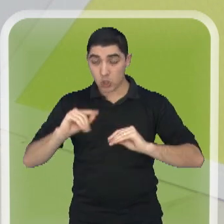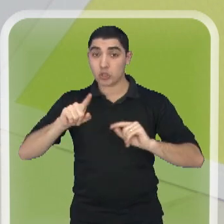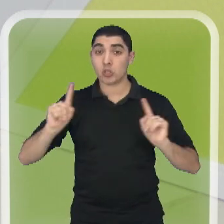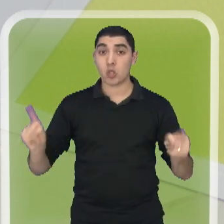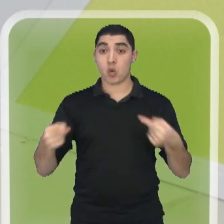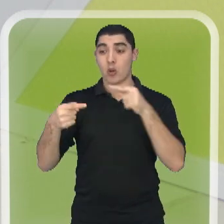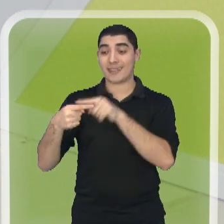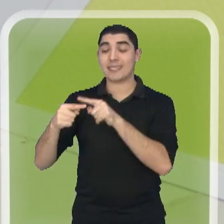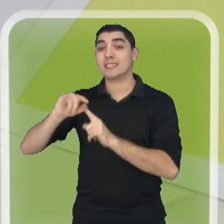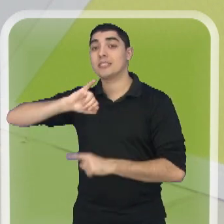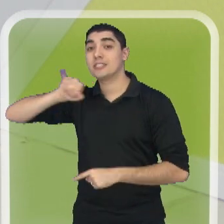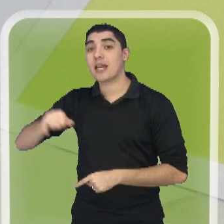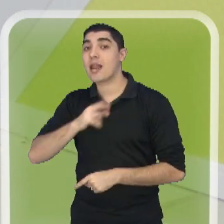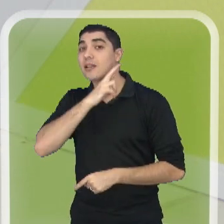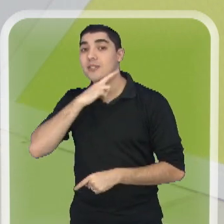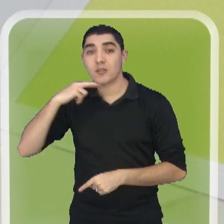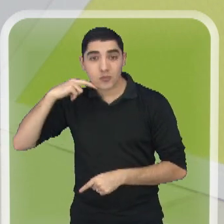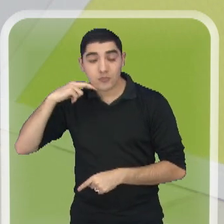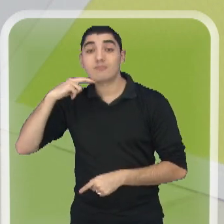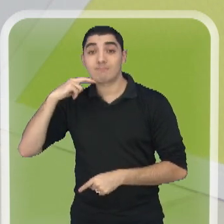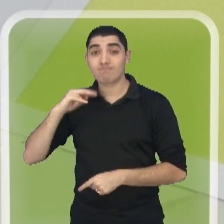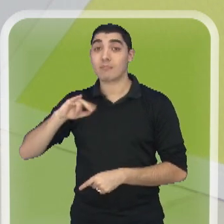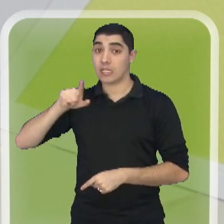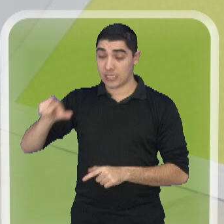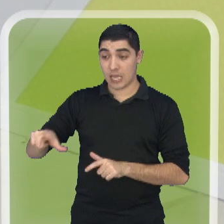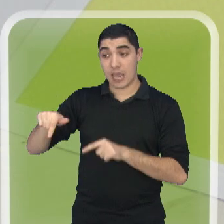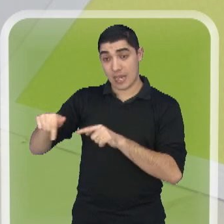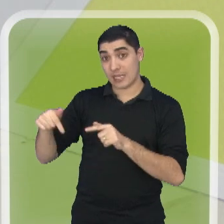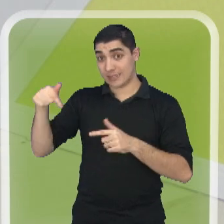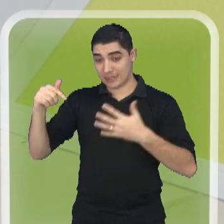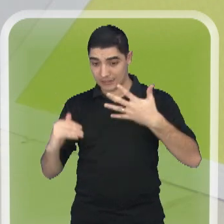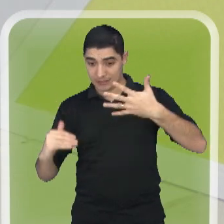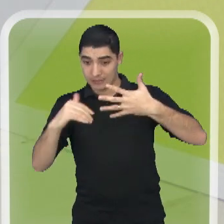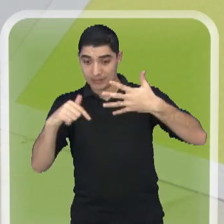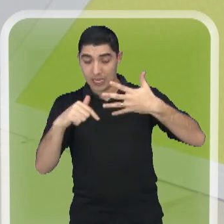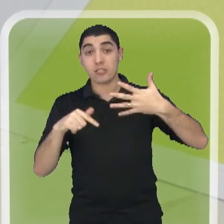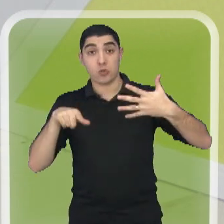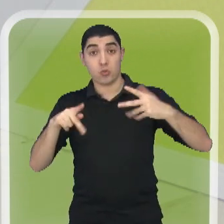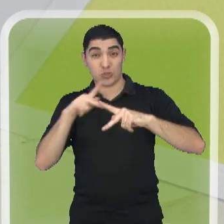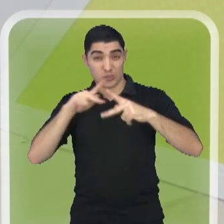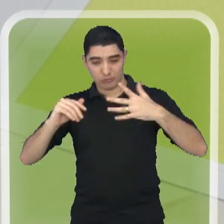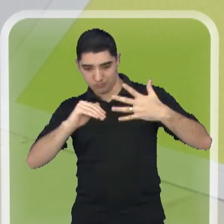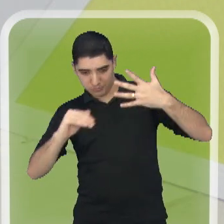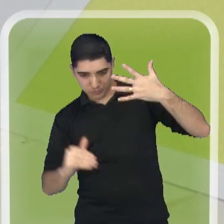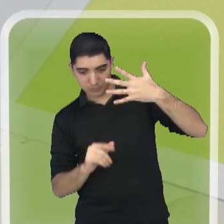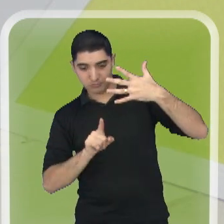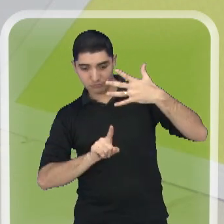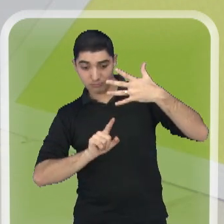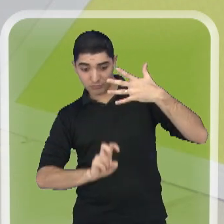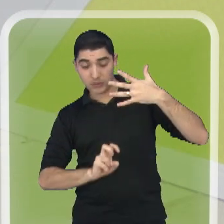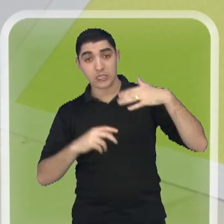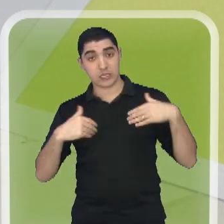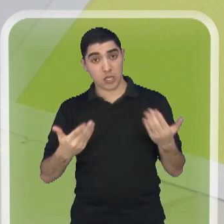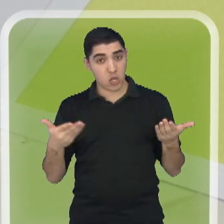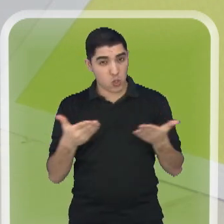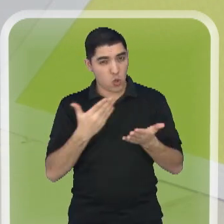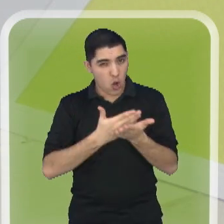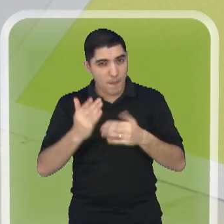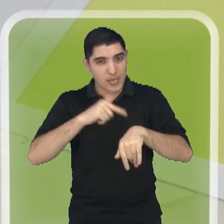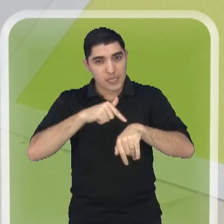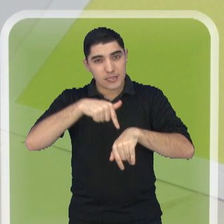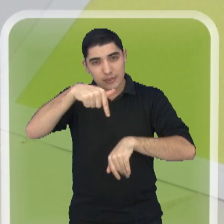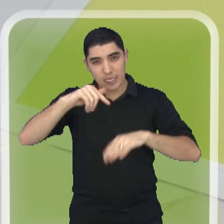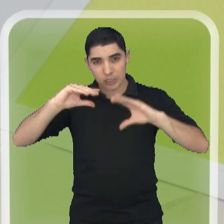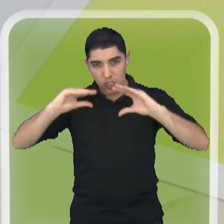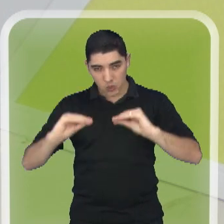que o Jaraguá é o 8º colocado com 10 pontos e o São José é o 15º com 7. A partida, como eu disse, começa às 7 da